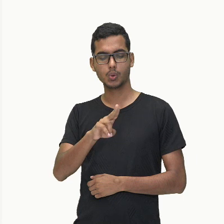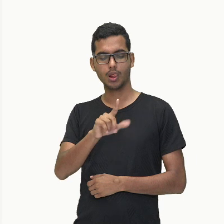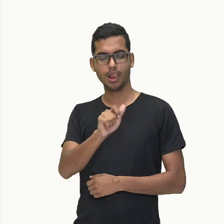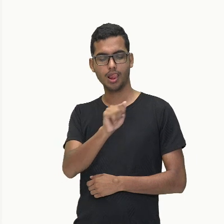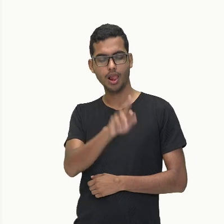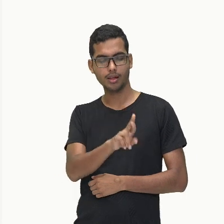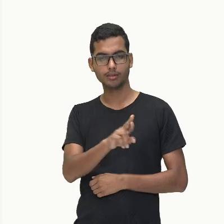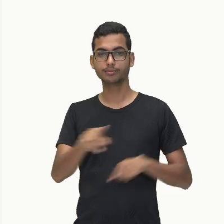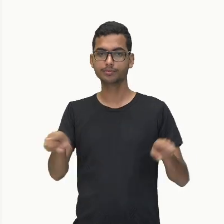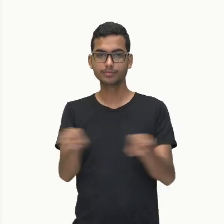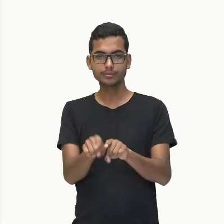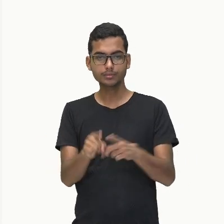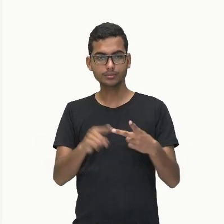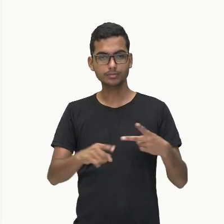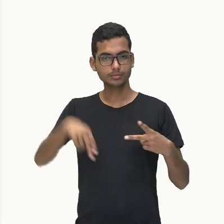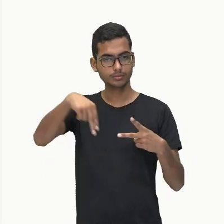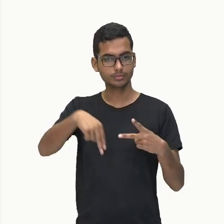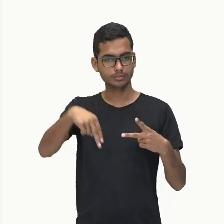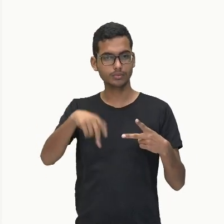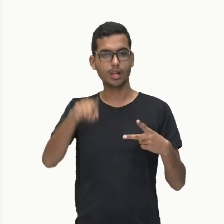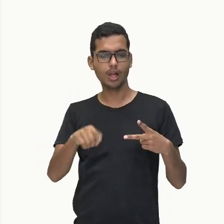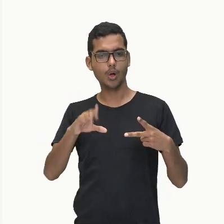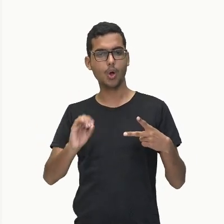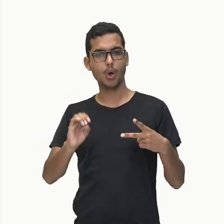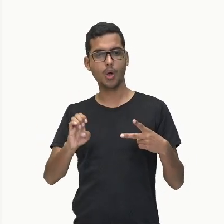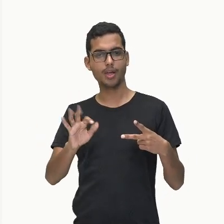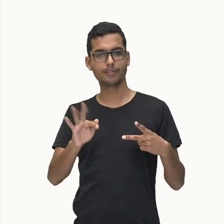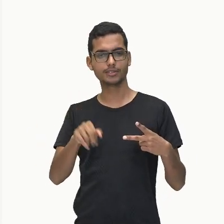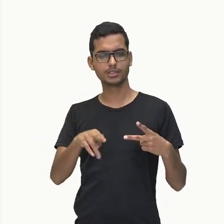e o n, tá? É o coeficiente